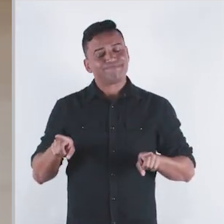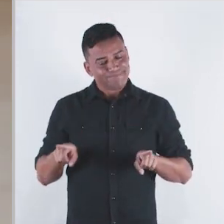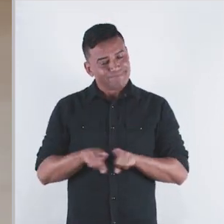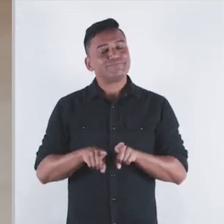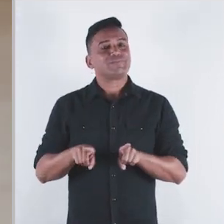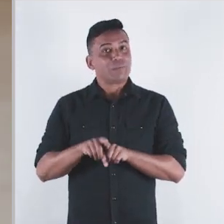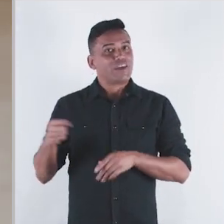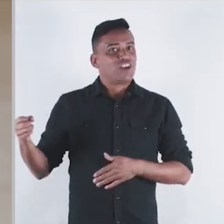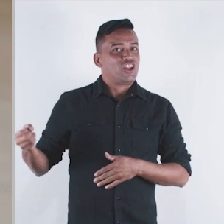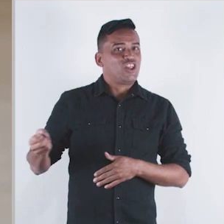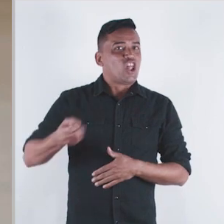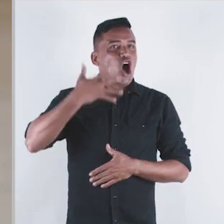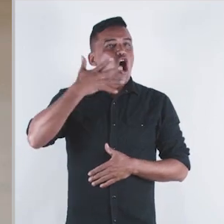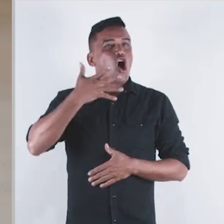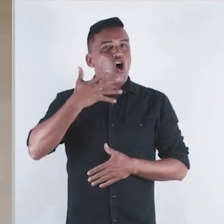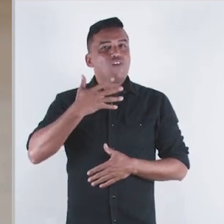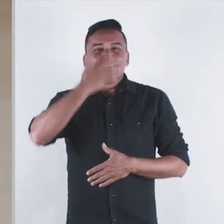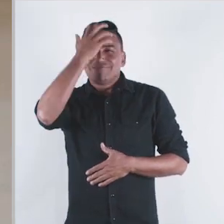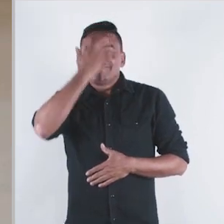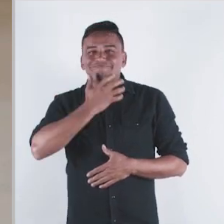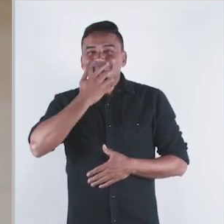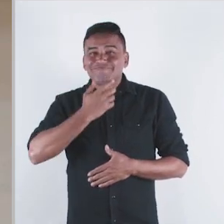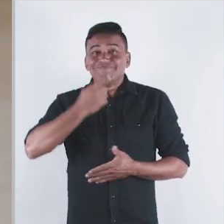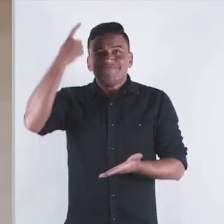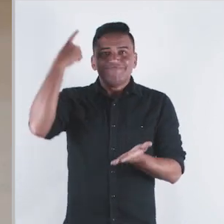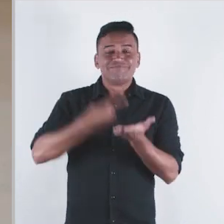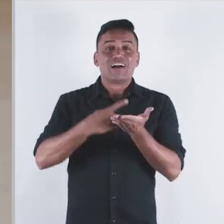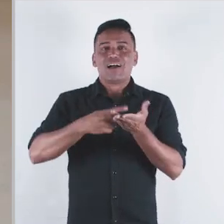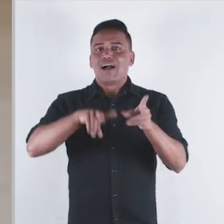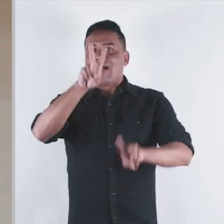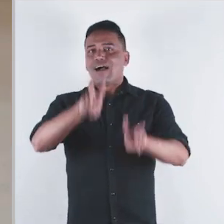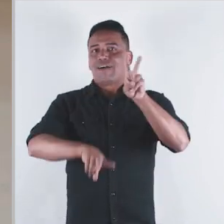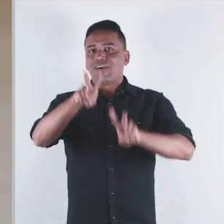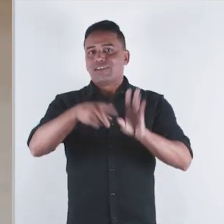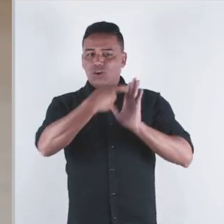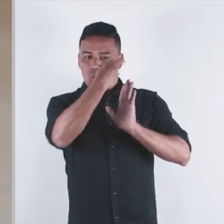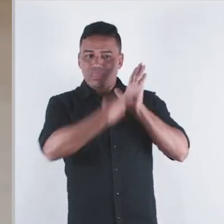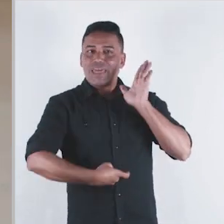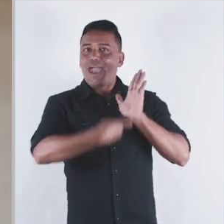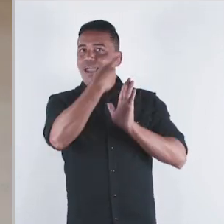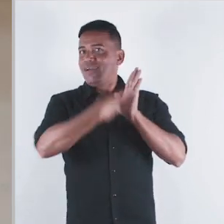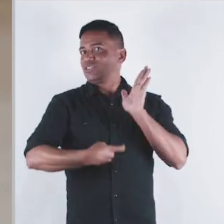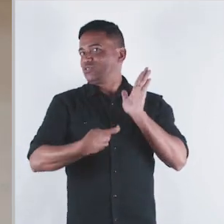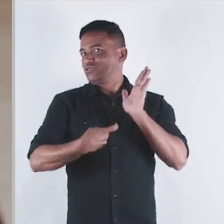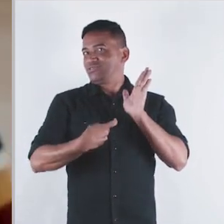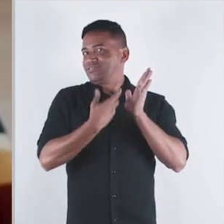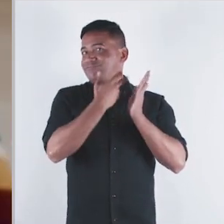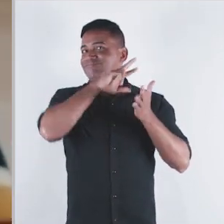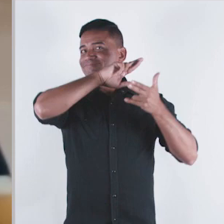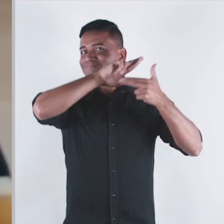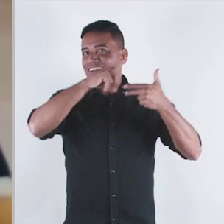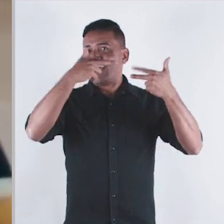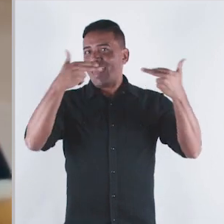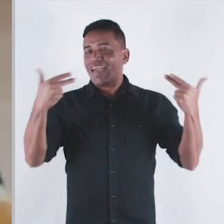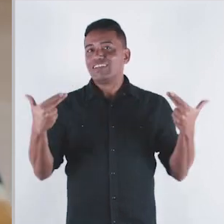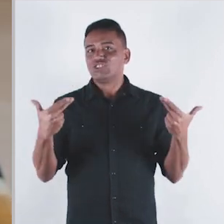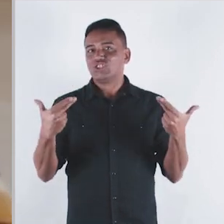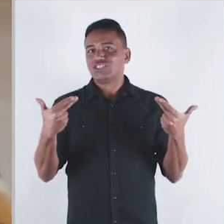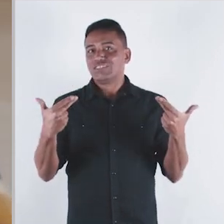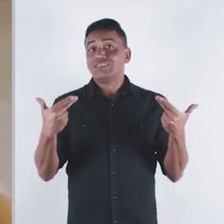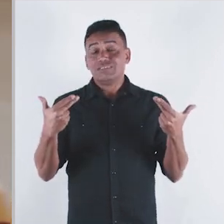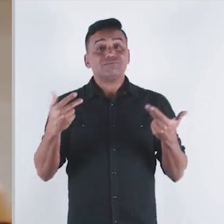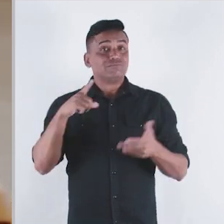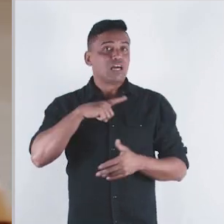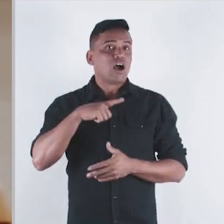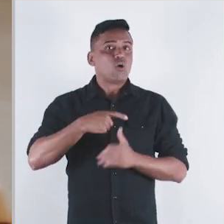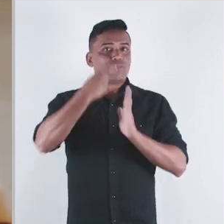formas de legitimação e de avaliação das textualidades, entre essas textualidades, a